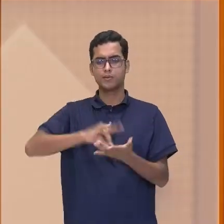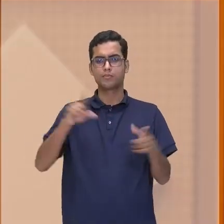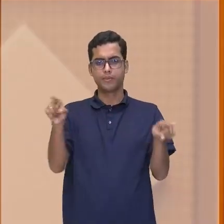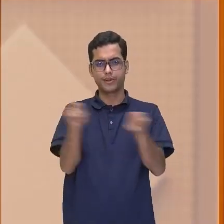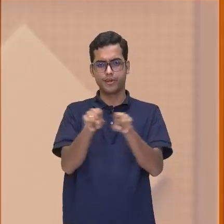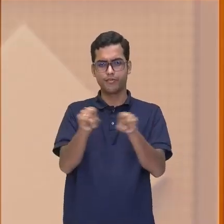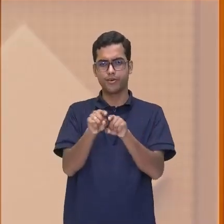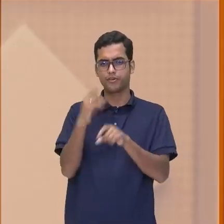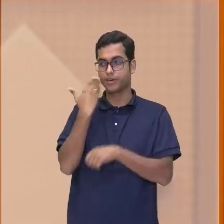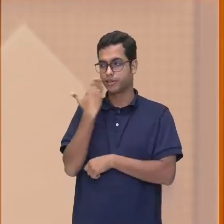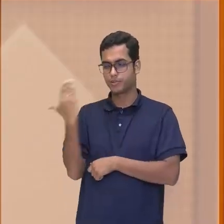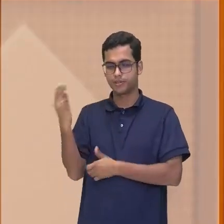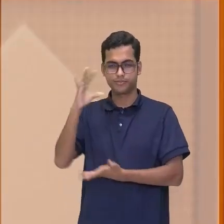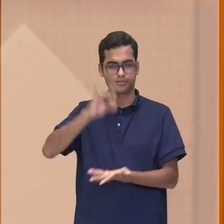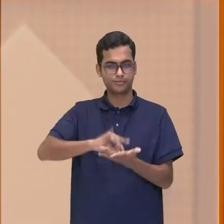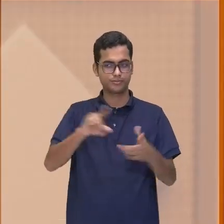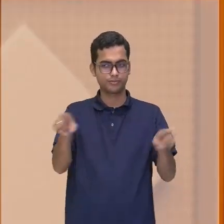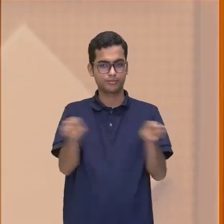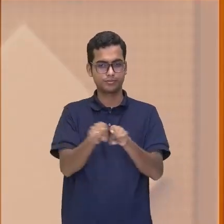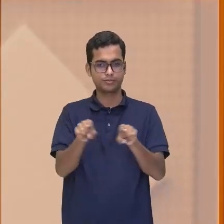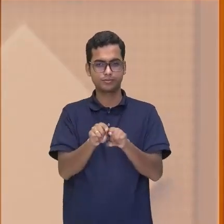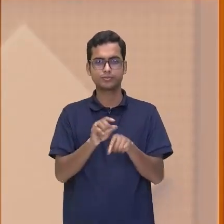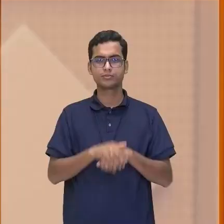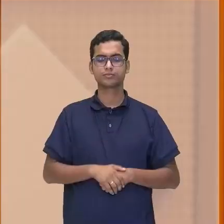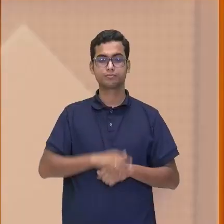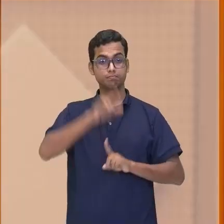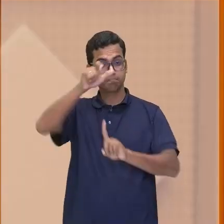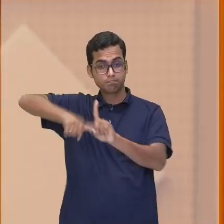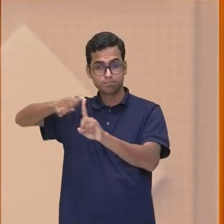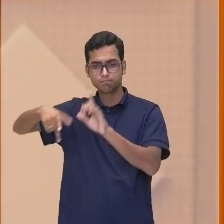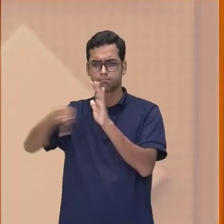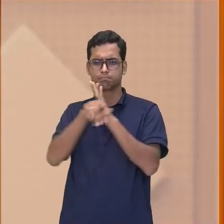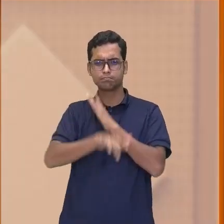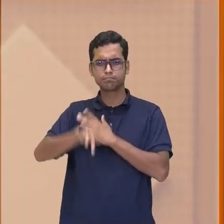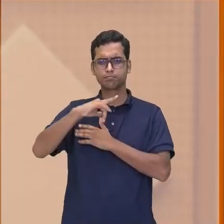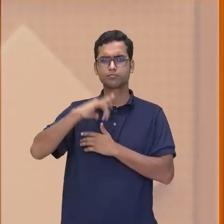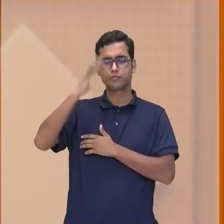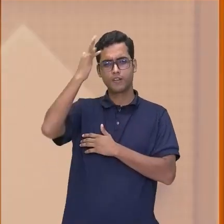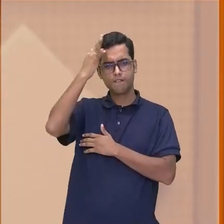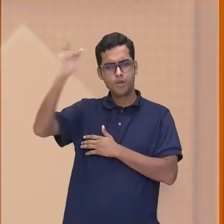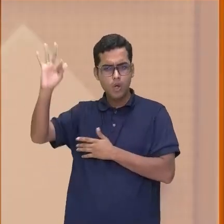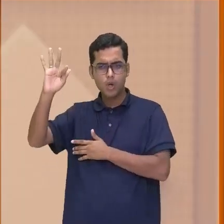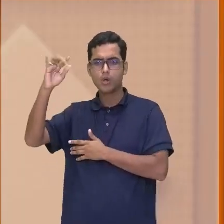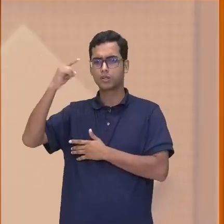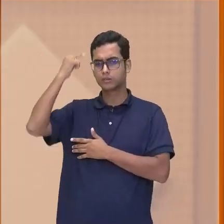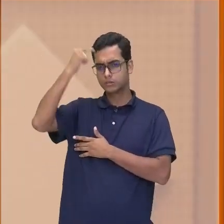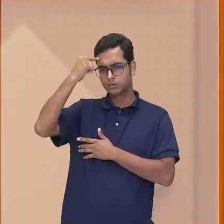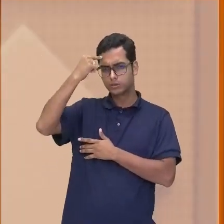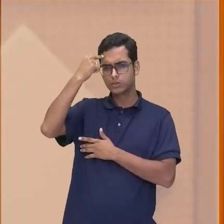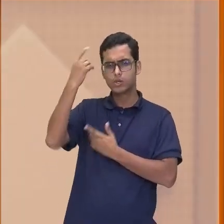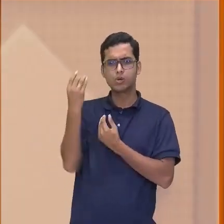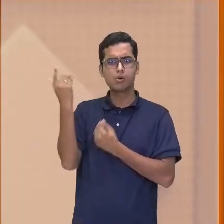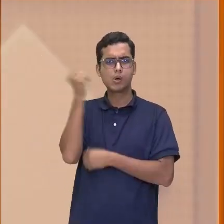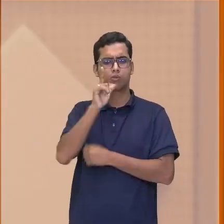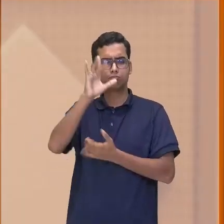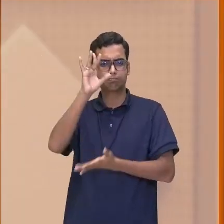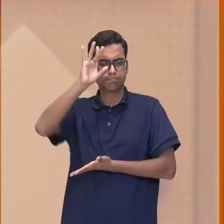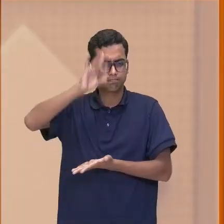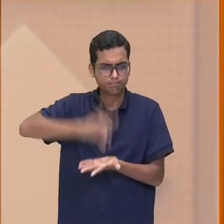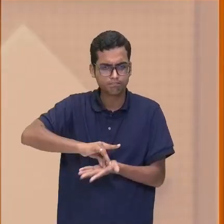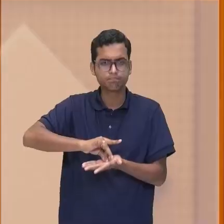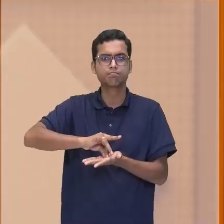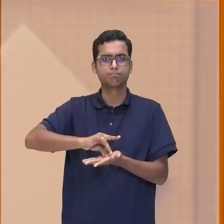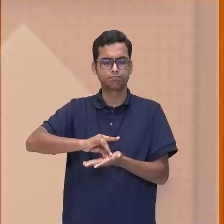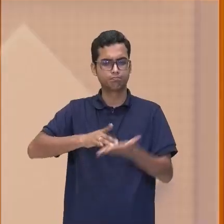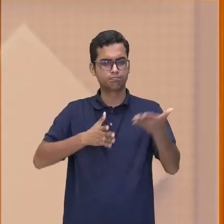ideológica, ele tenha ali argumentos filosóficos para que ele, de fato, possa ser confirmado e